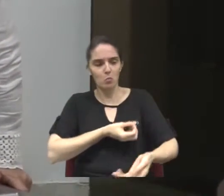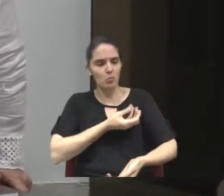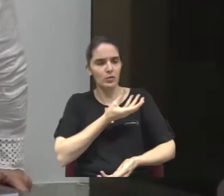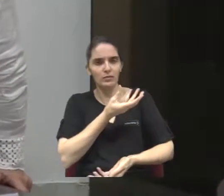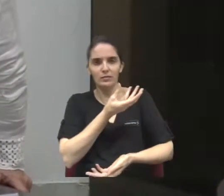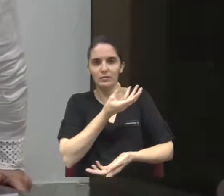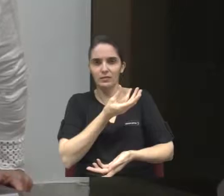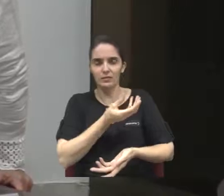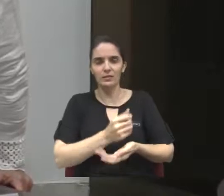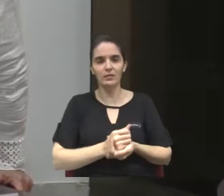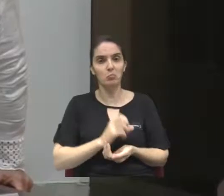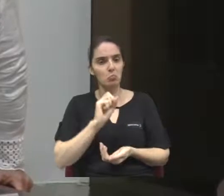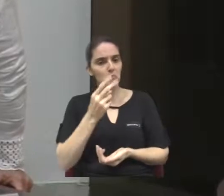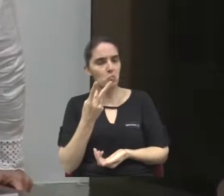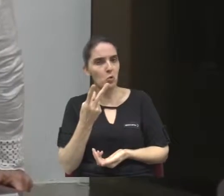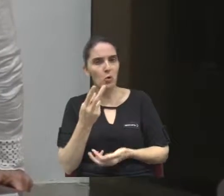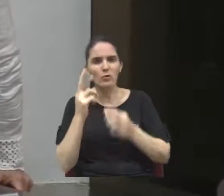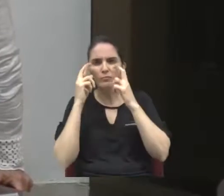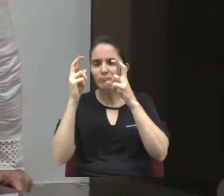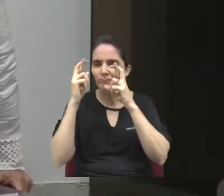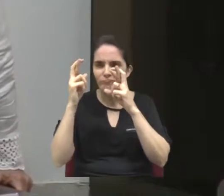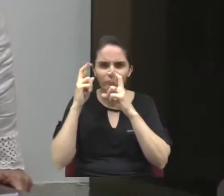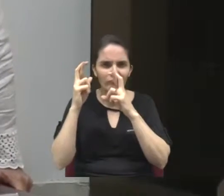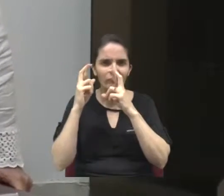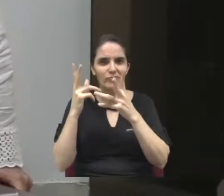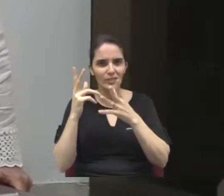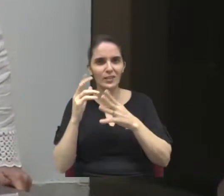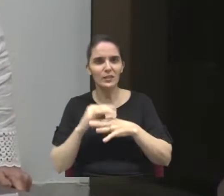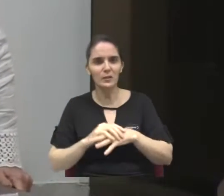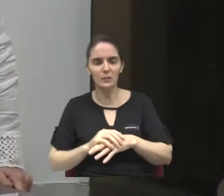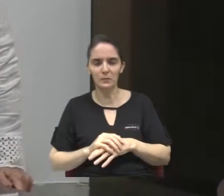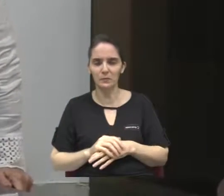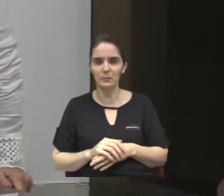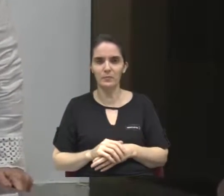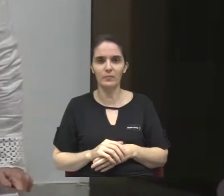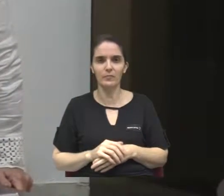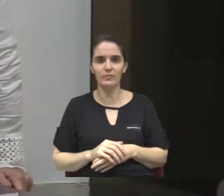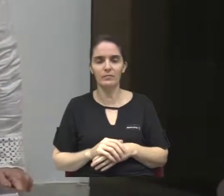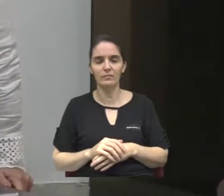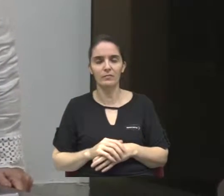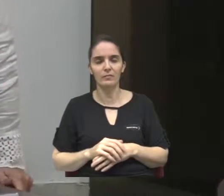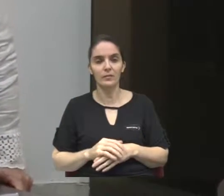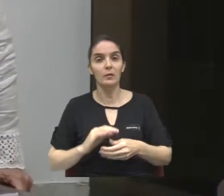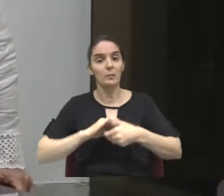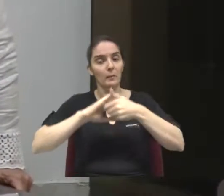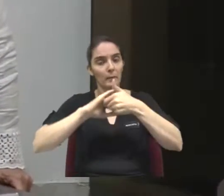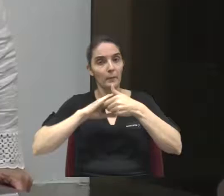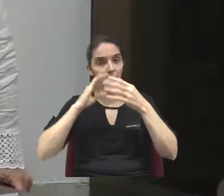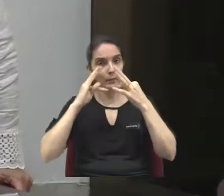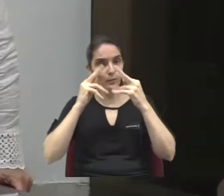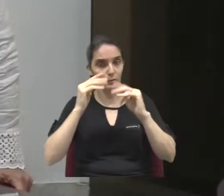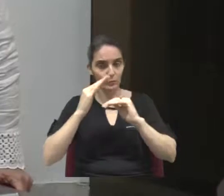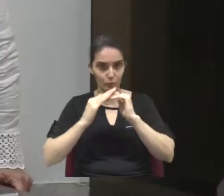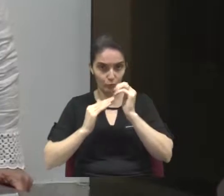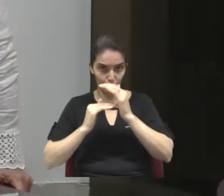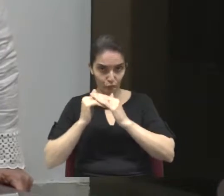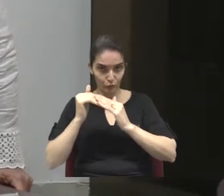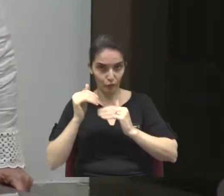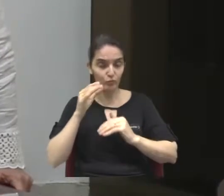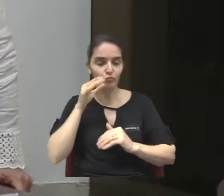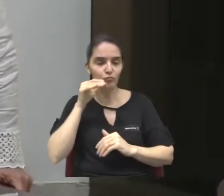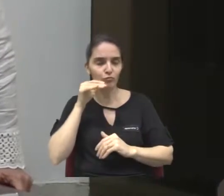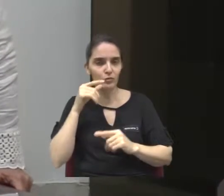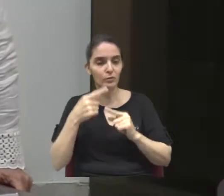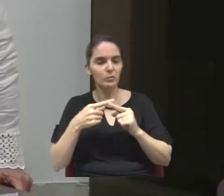fazendo a torcida, a todos os funcionários, pelo grande trabalho. Quem